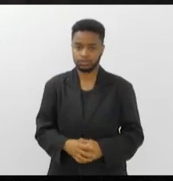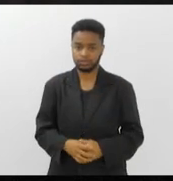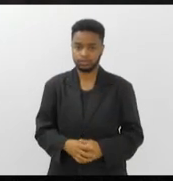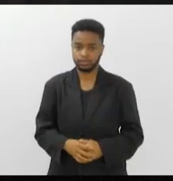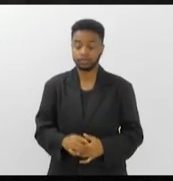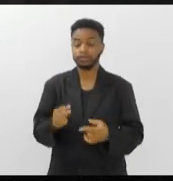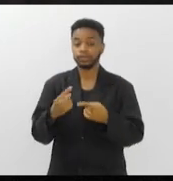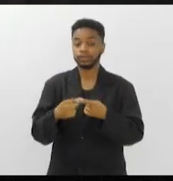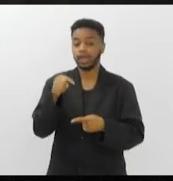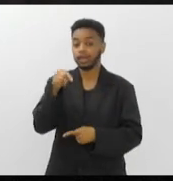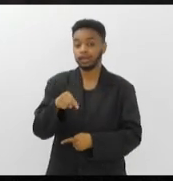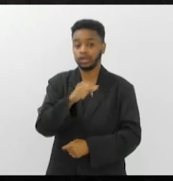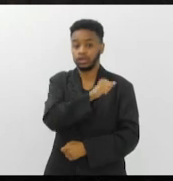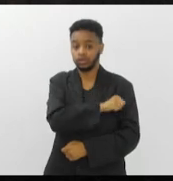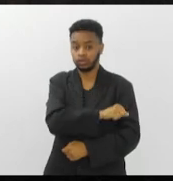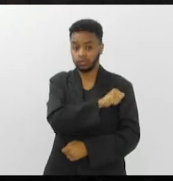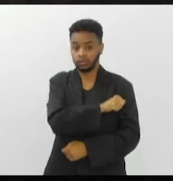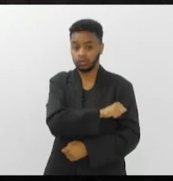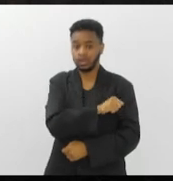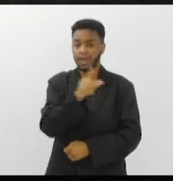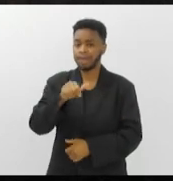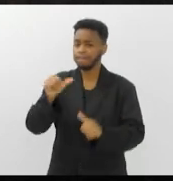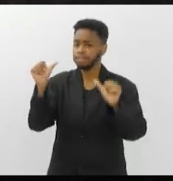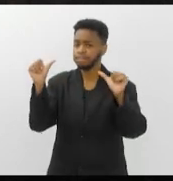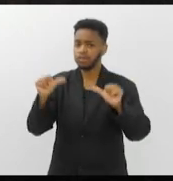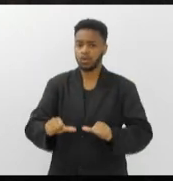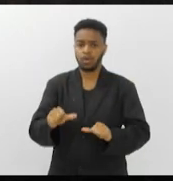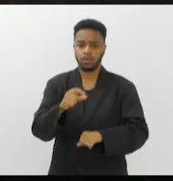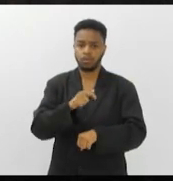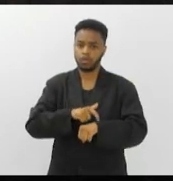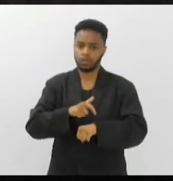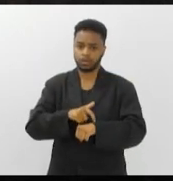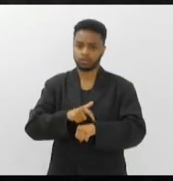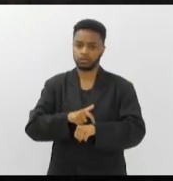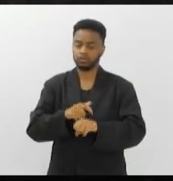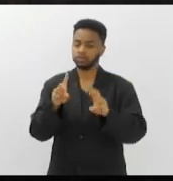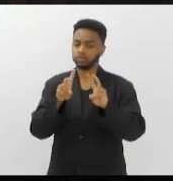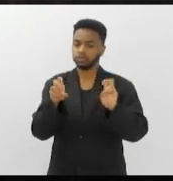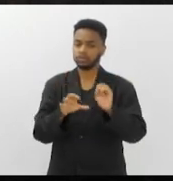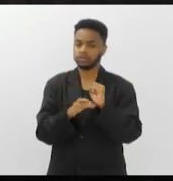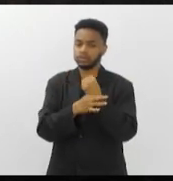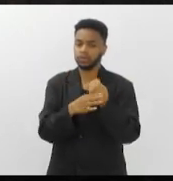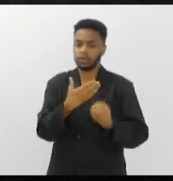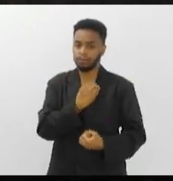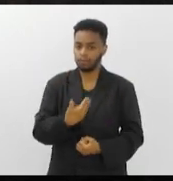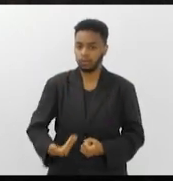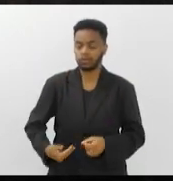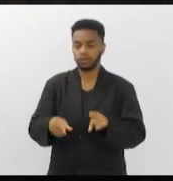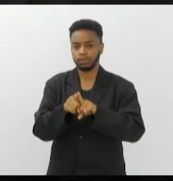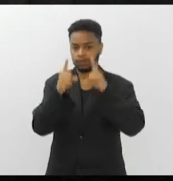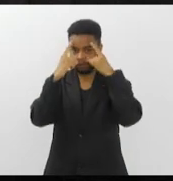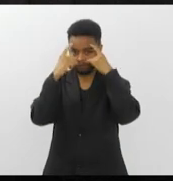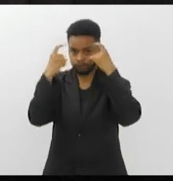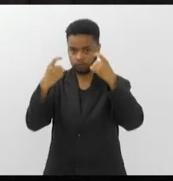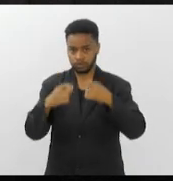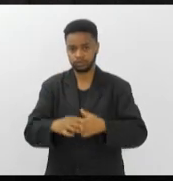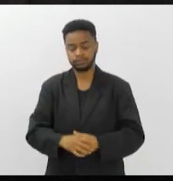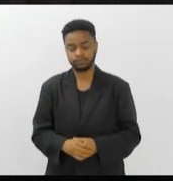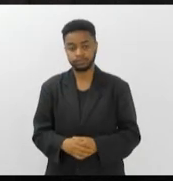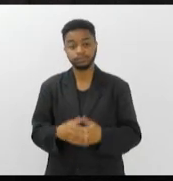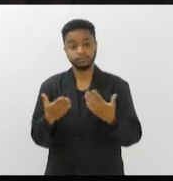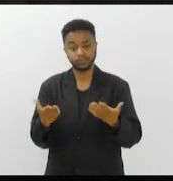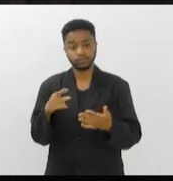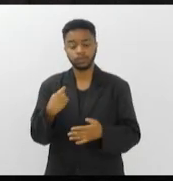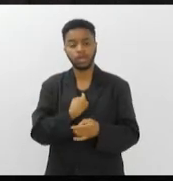Porque o estado do Rio de Janeiro vive um dos piores momentos quando se fala de segurança pública, de violência. E a gente